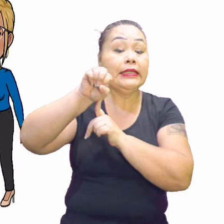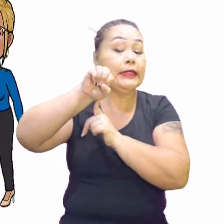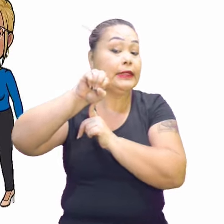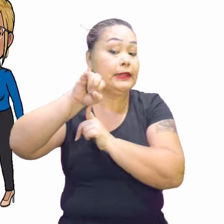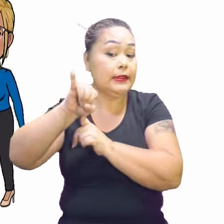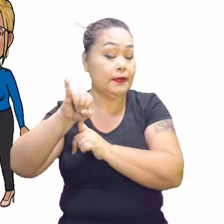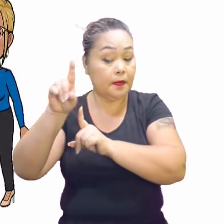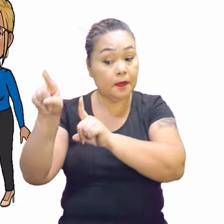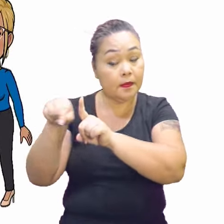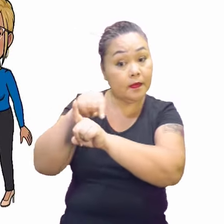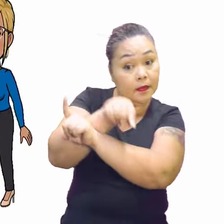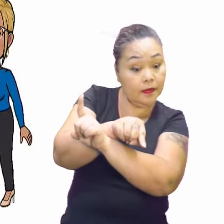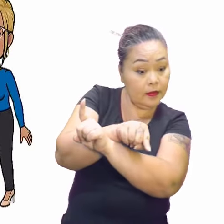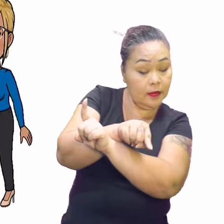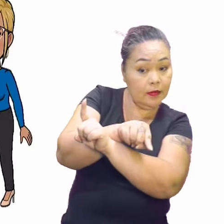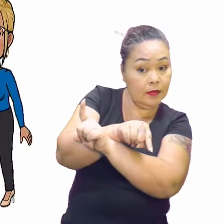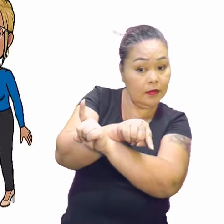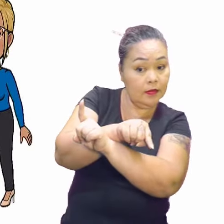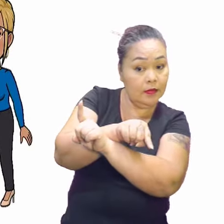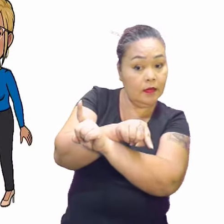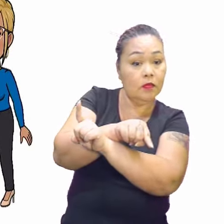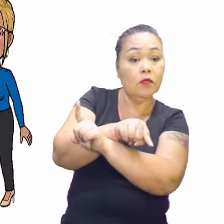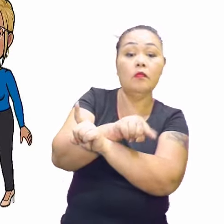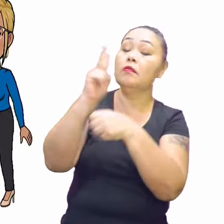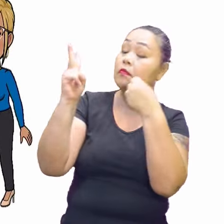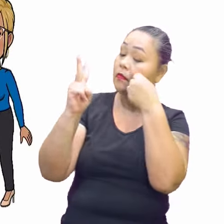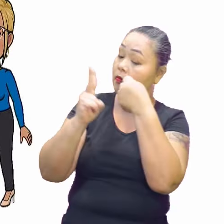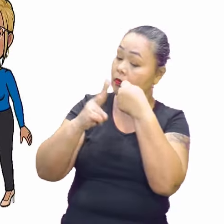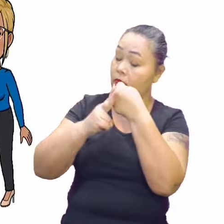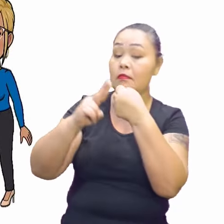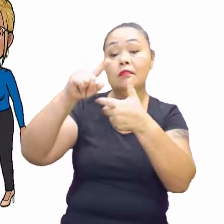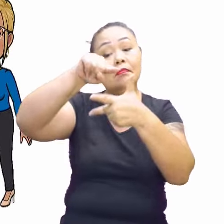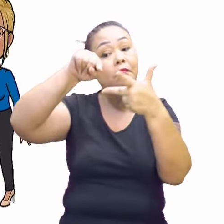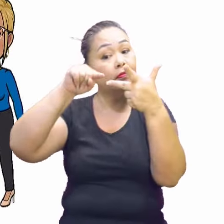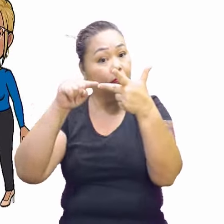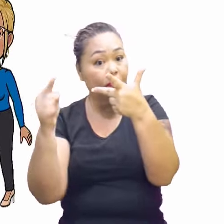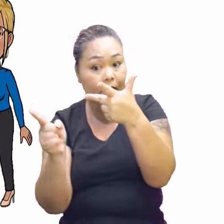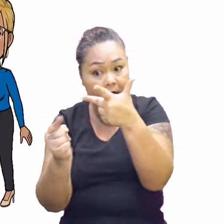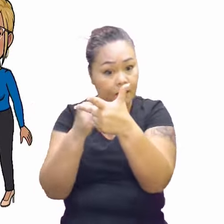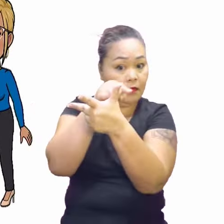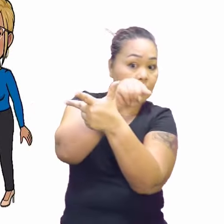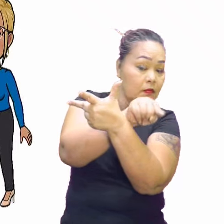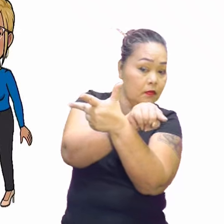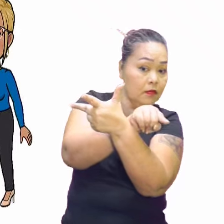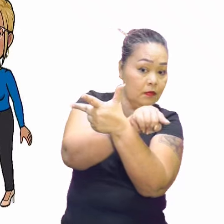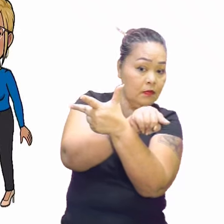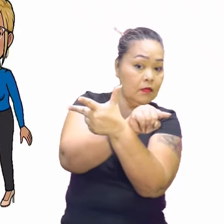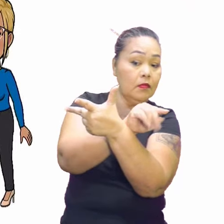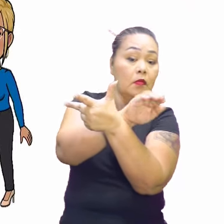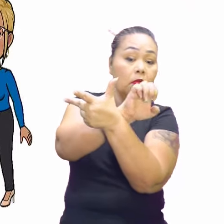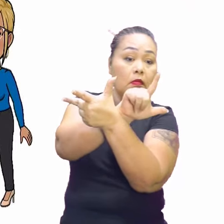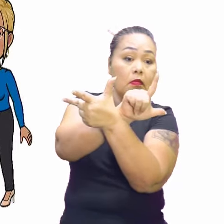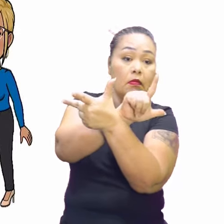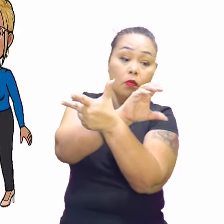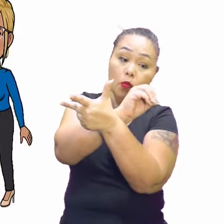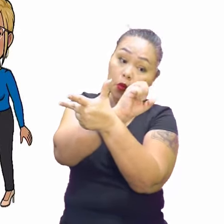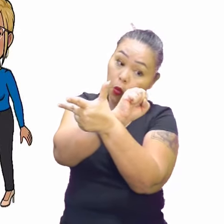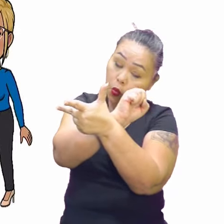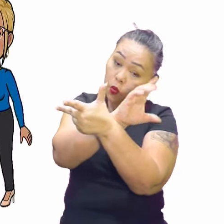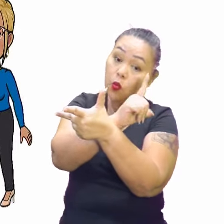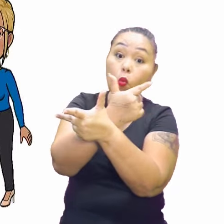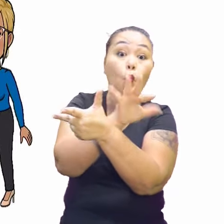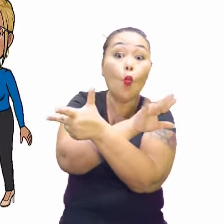aparecer determinante antes, ó, o verbo fica na terceira pessoa do plural. Caso